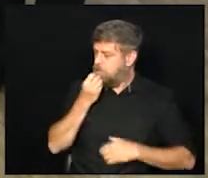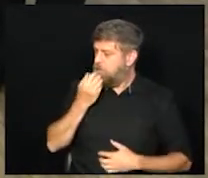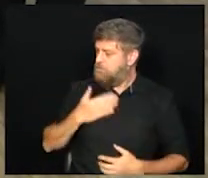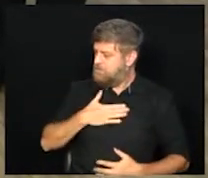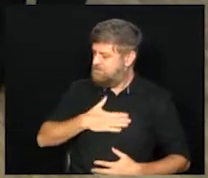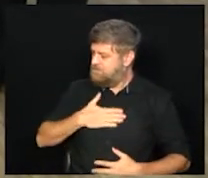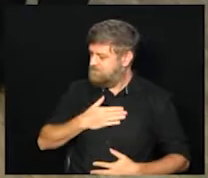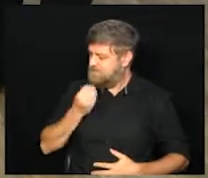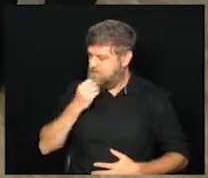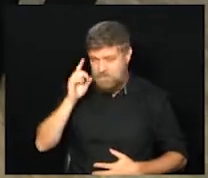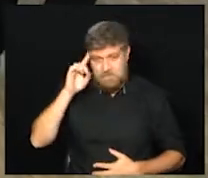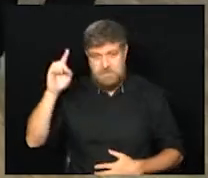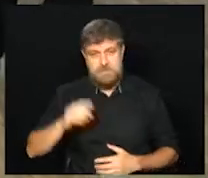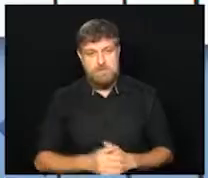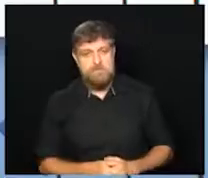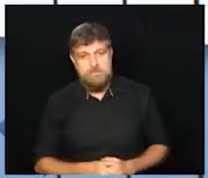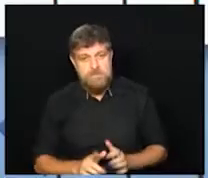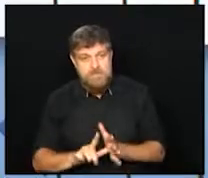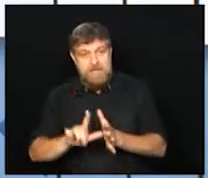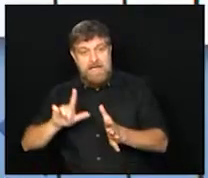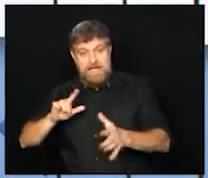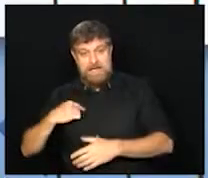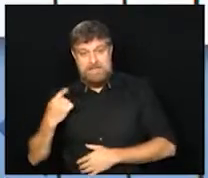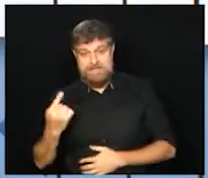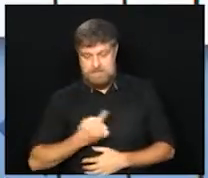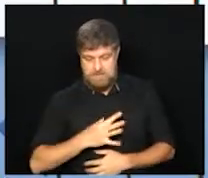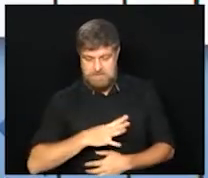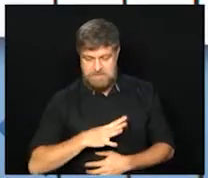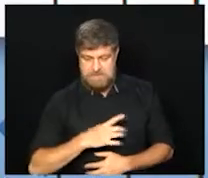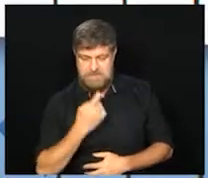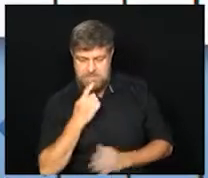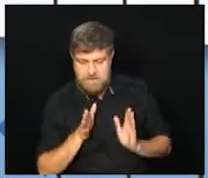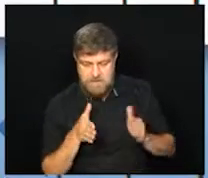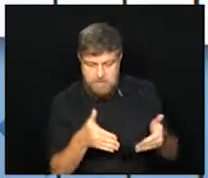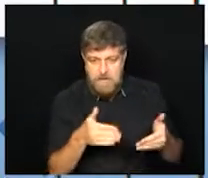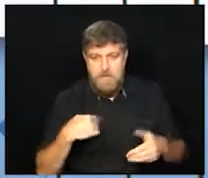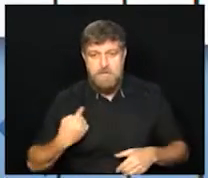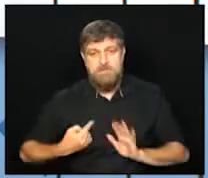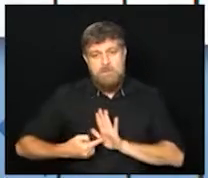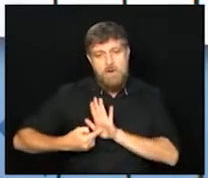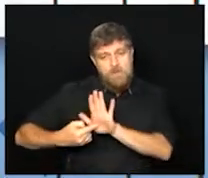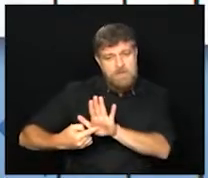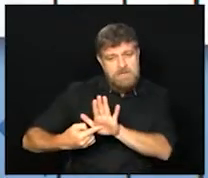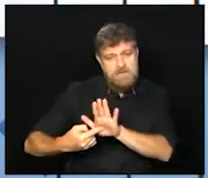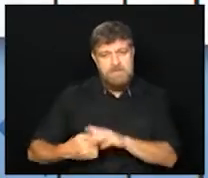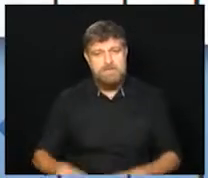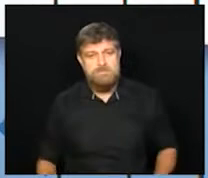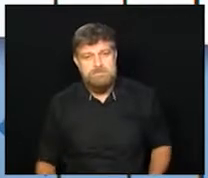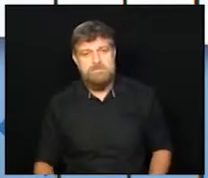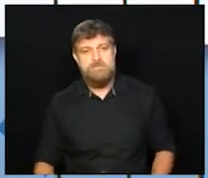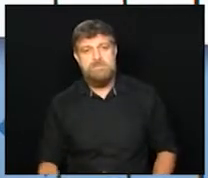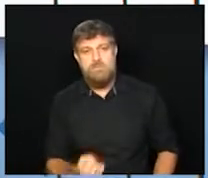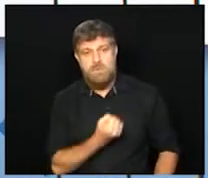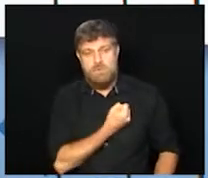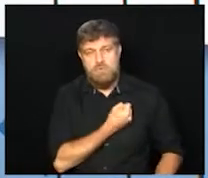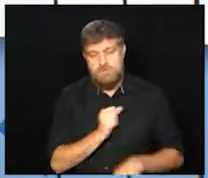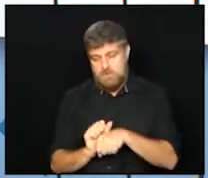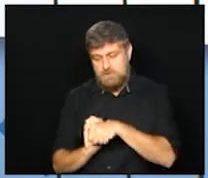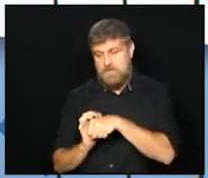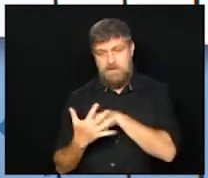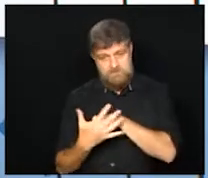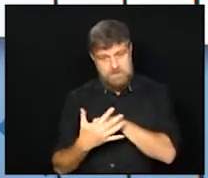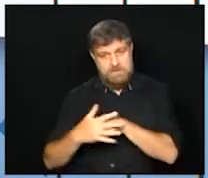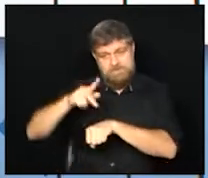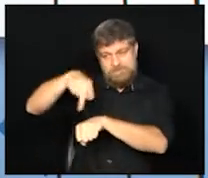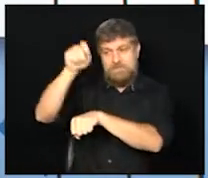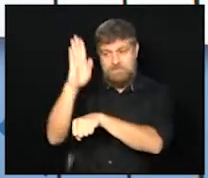dia. Bom dia, e antes da gente falar de Campinas, nós vamos atualizar os dados dos casos da Covid-19 no